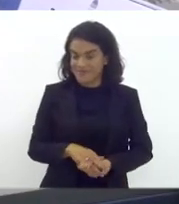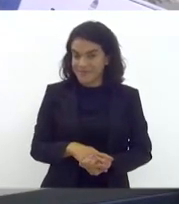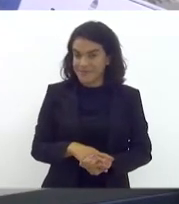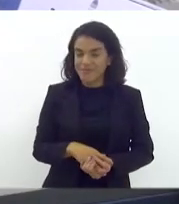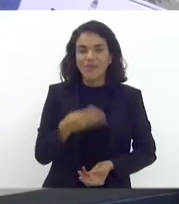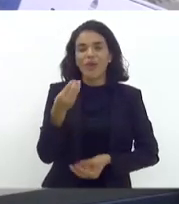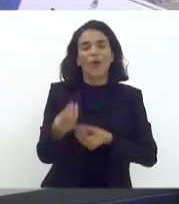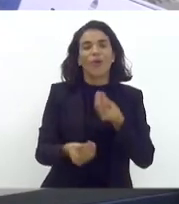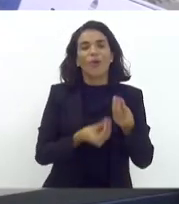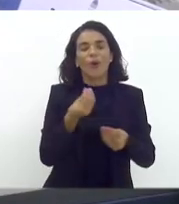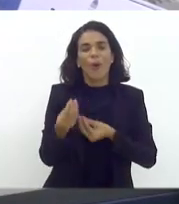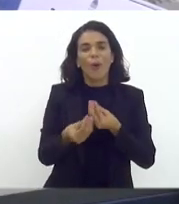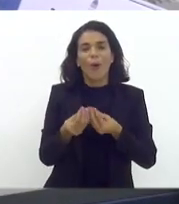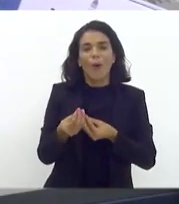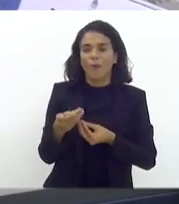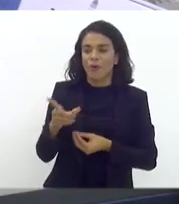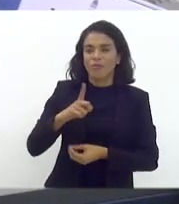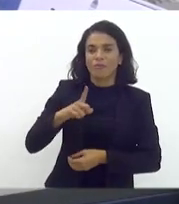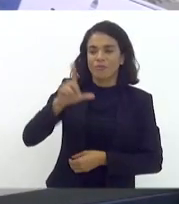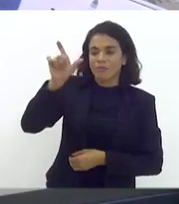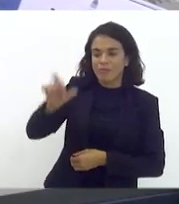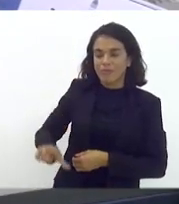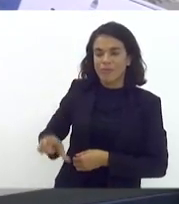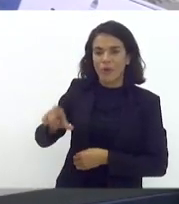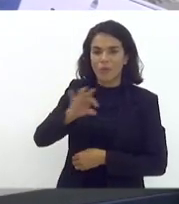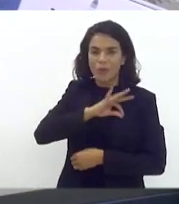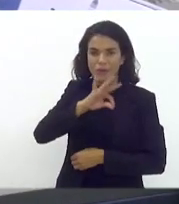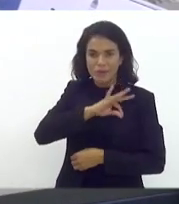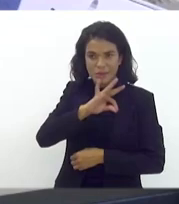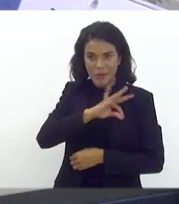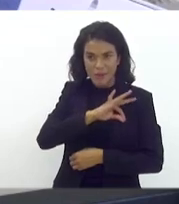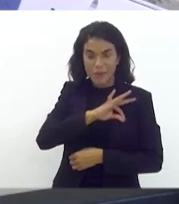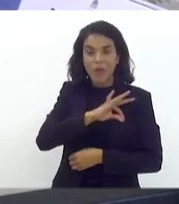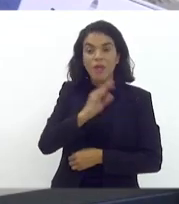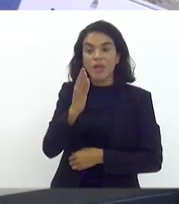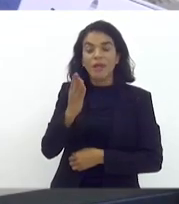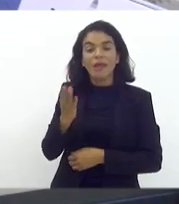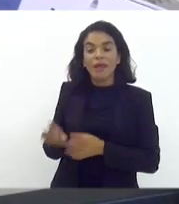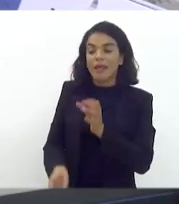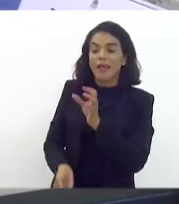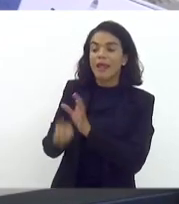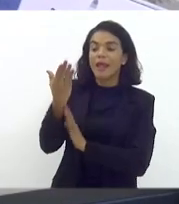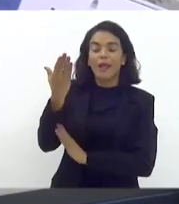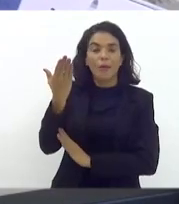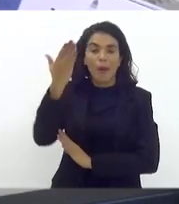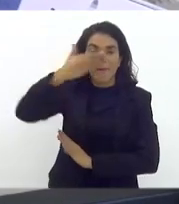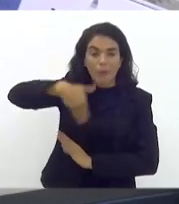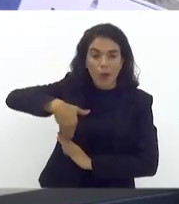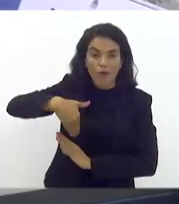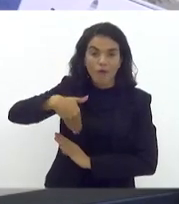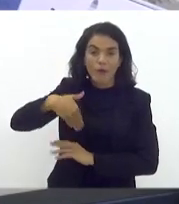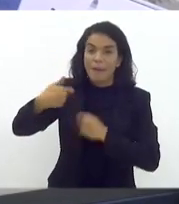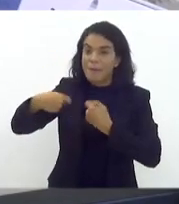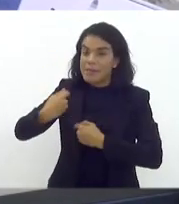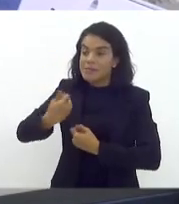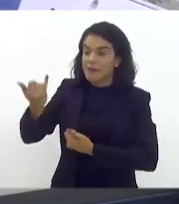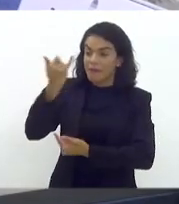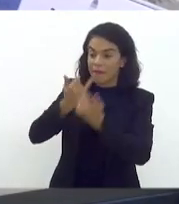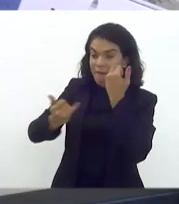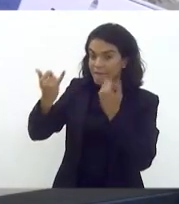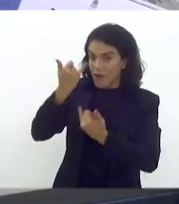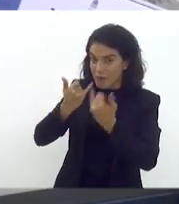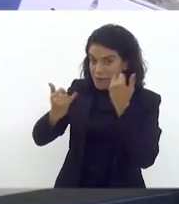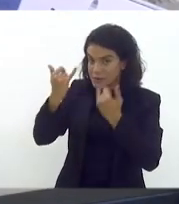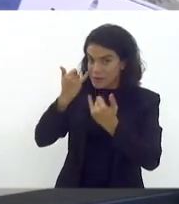como é que eu vou ter um policial que produz uma evidência que depende de uma informação que ele vai